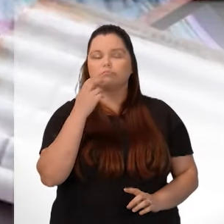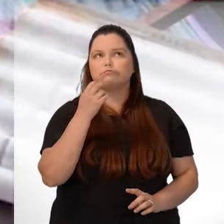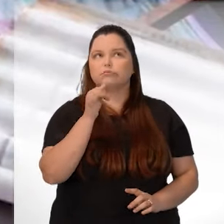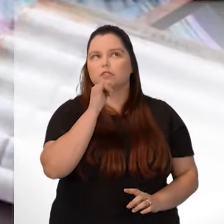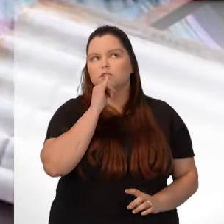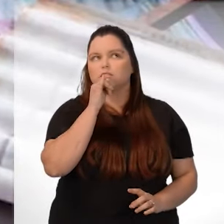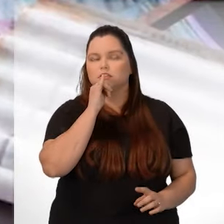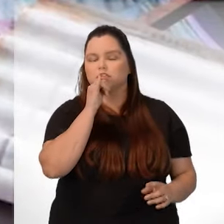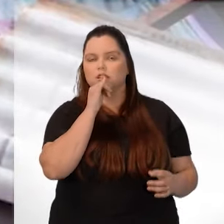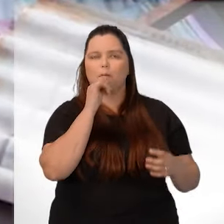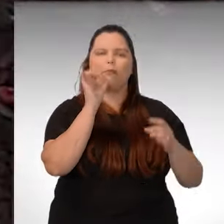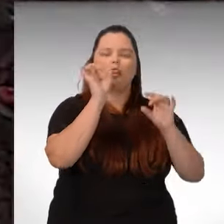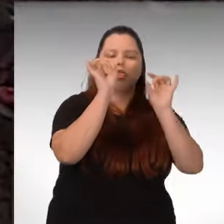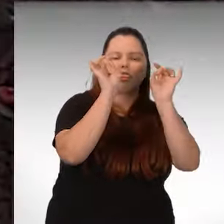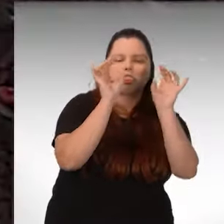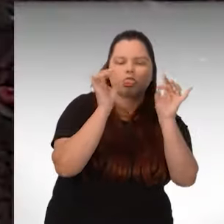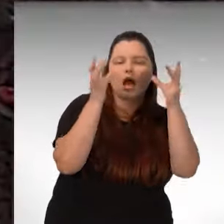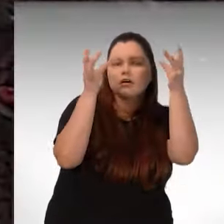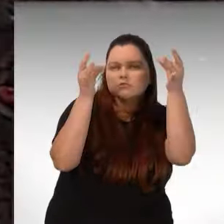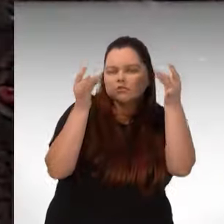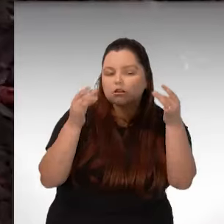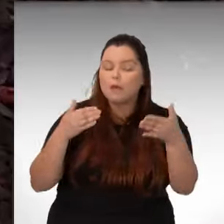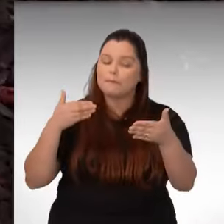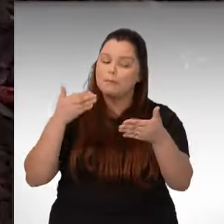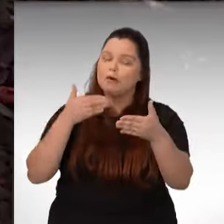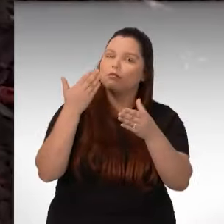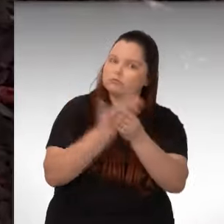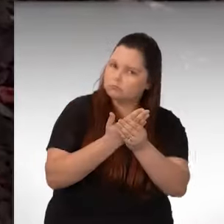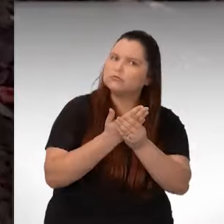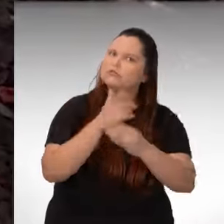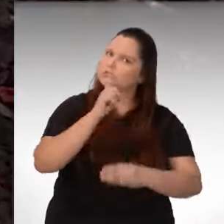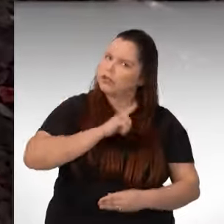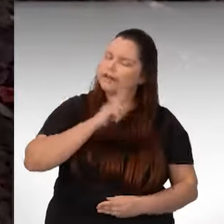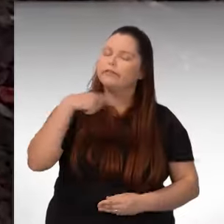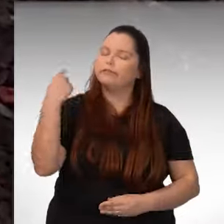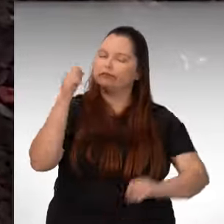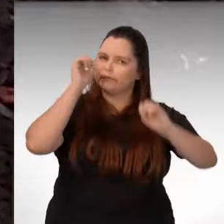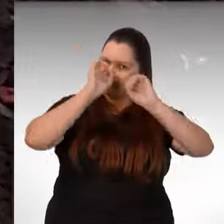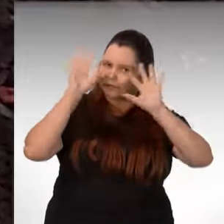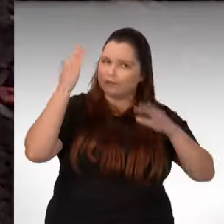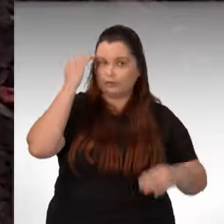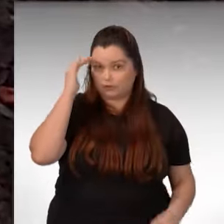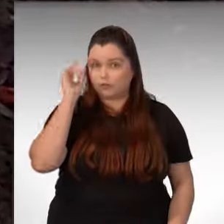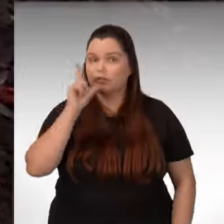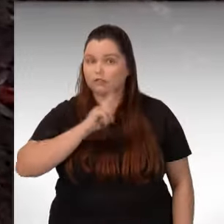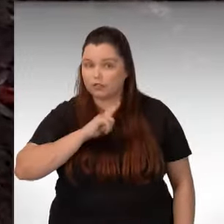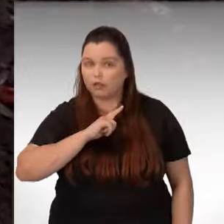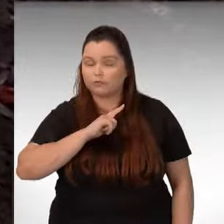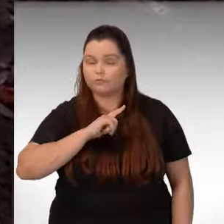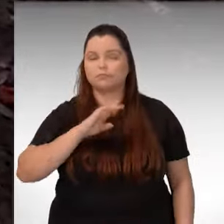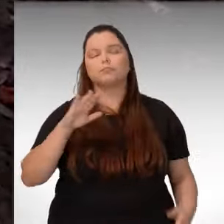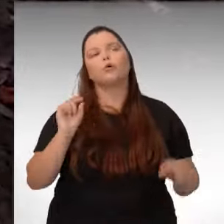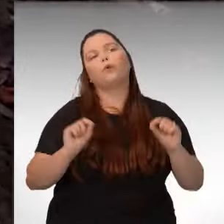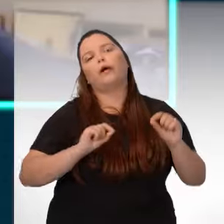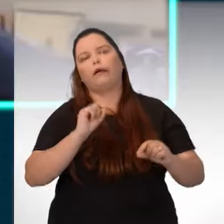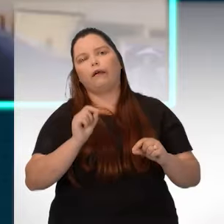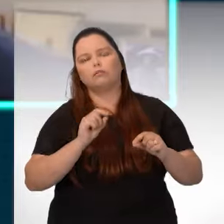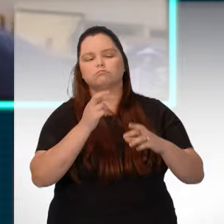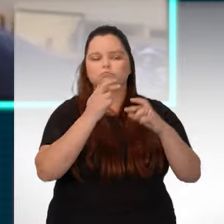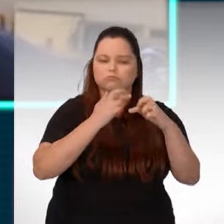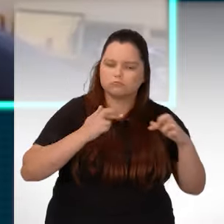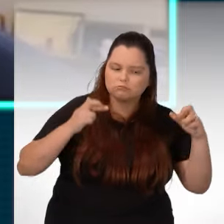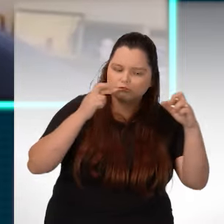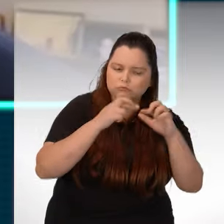foram especificadas e detalhadas ao longo do processo, esse é o nosso entendimento, a partir de perícias que